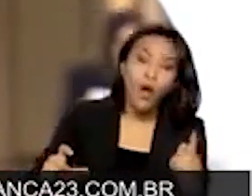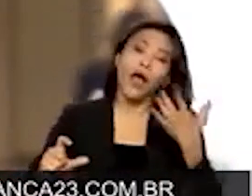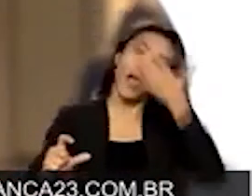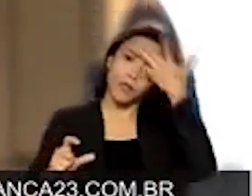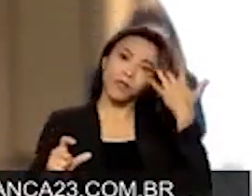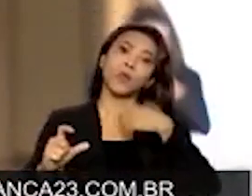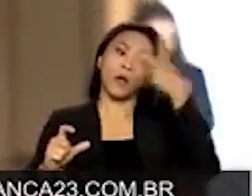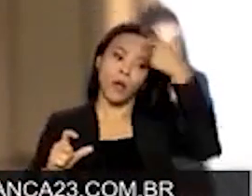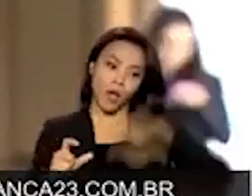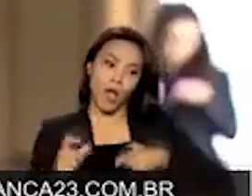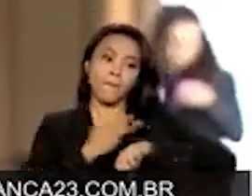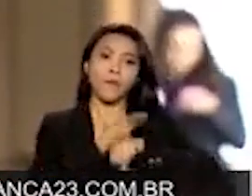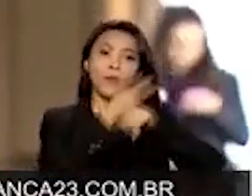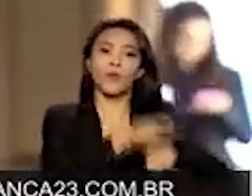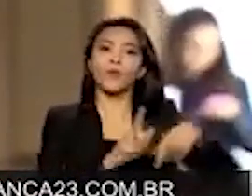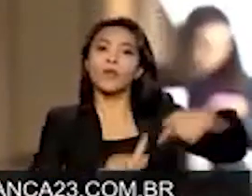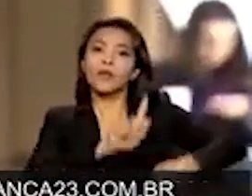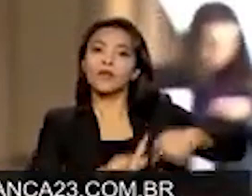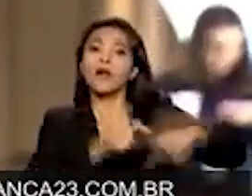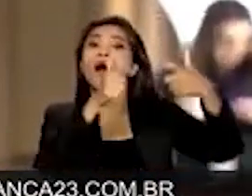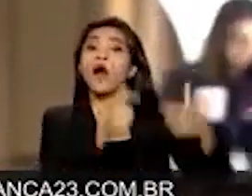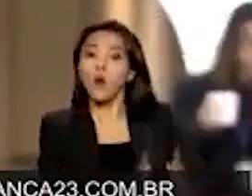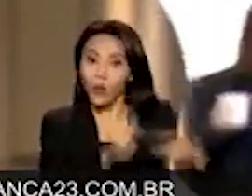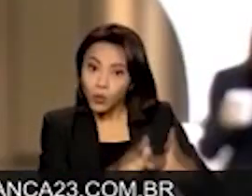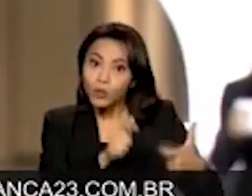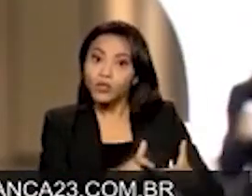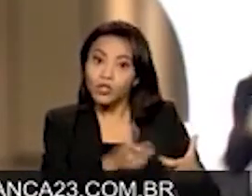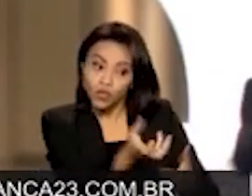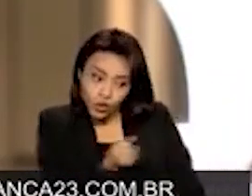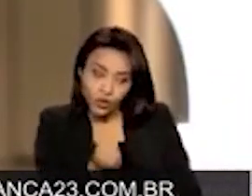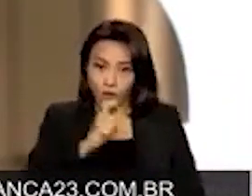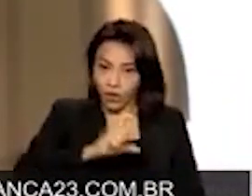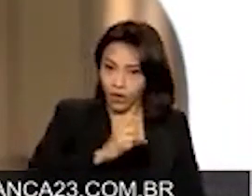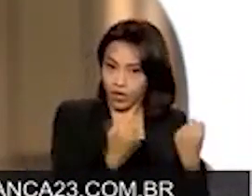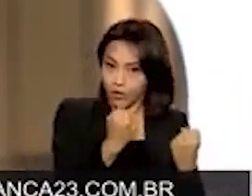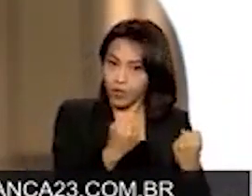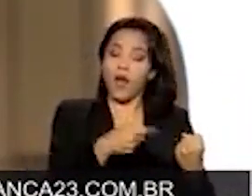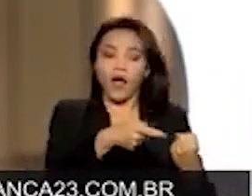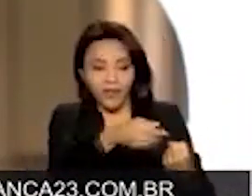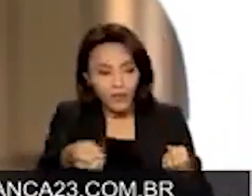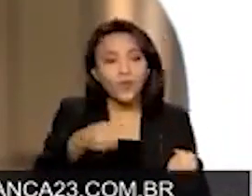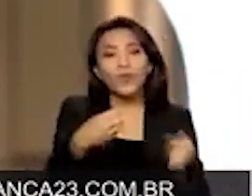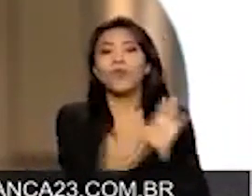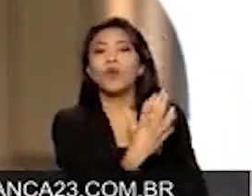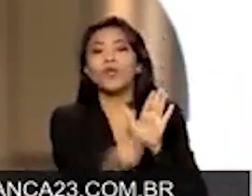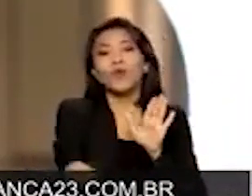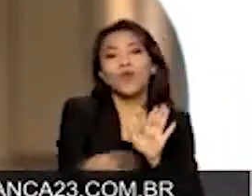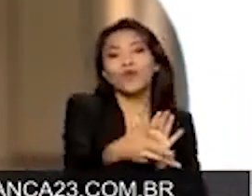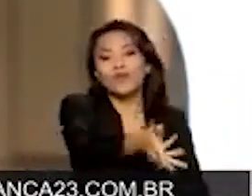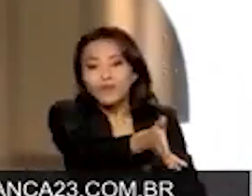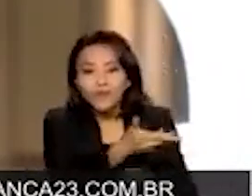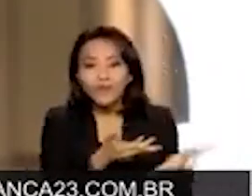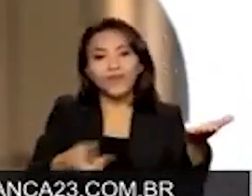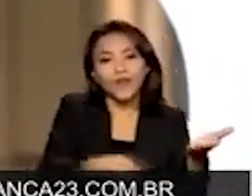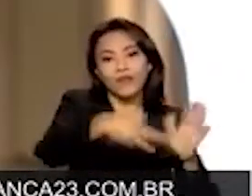então procura o Detran onde ele fez o registro da sua habilitação e aí já será expedido um modelo, né, já nas